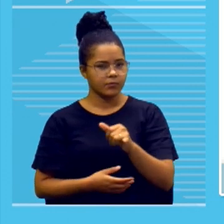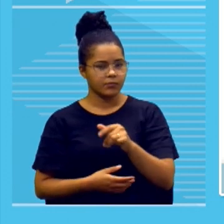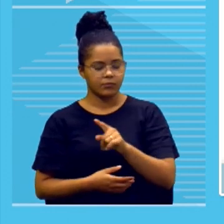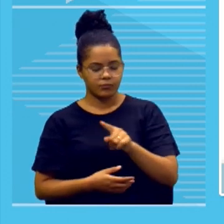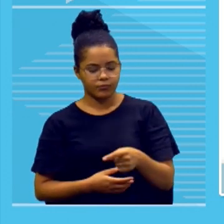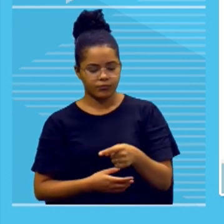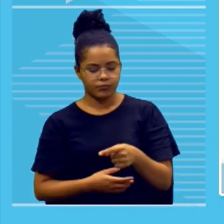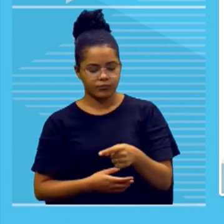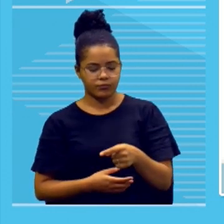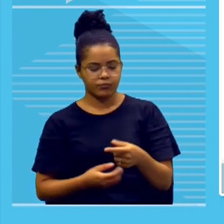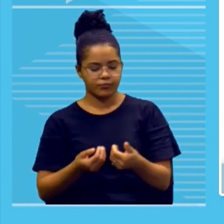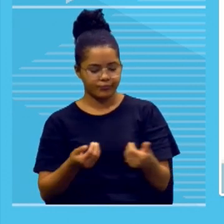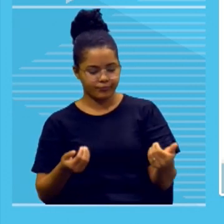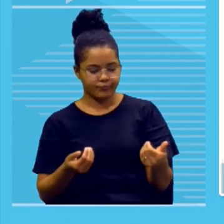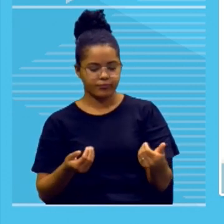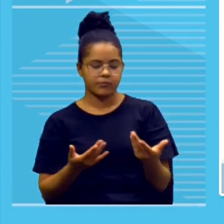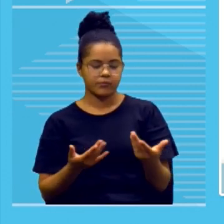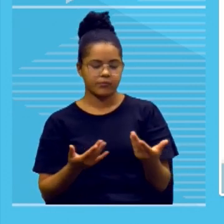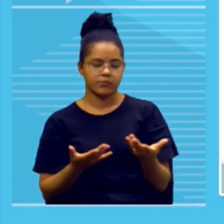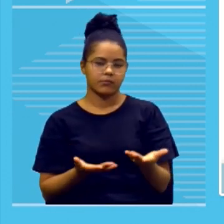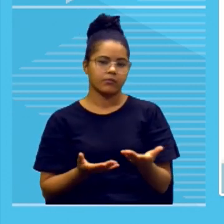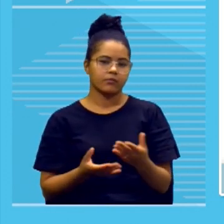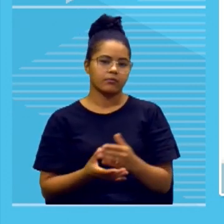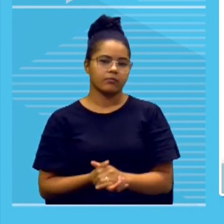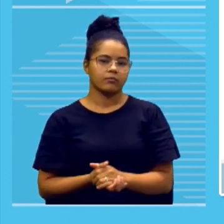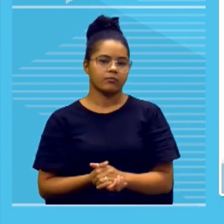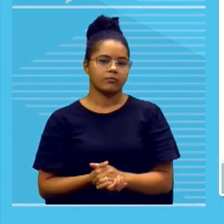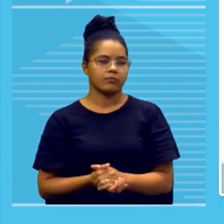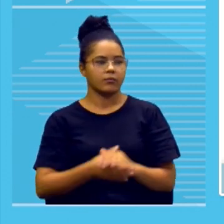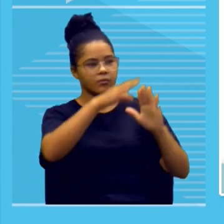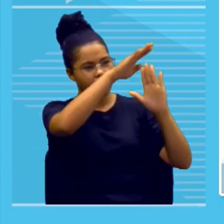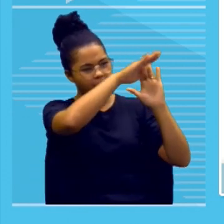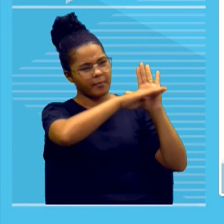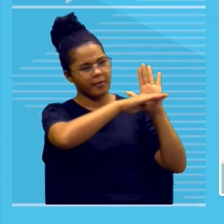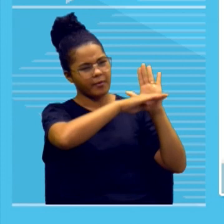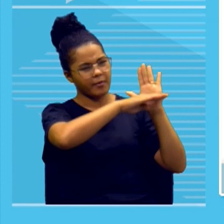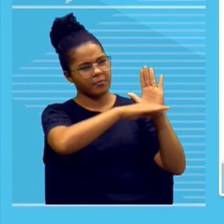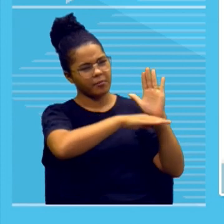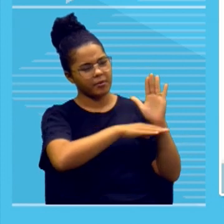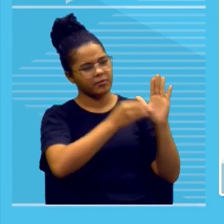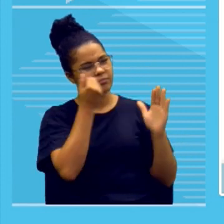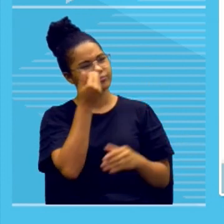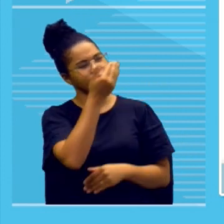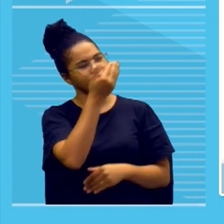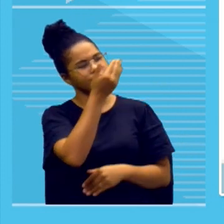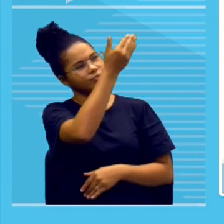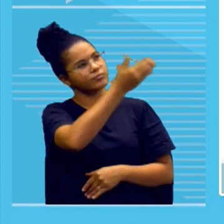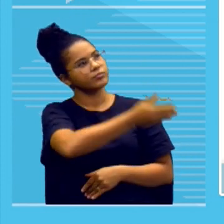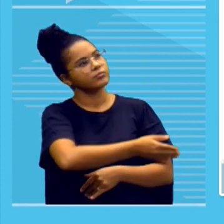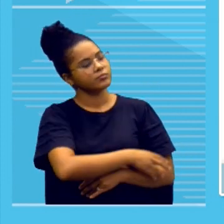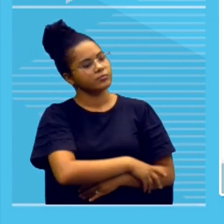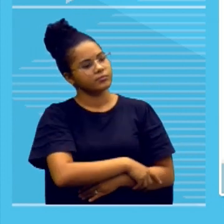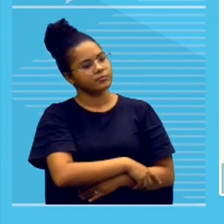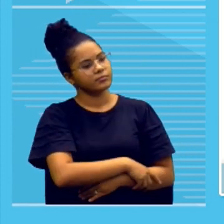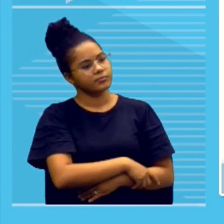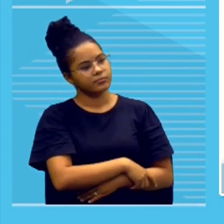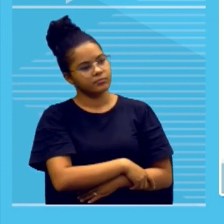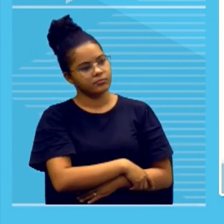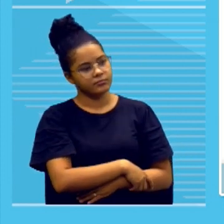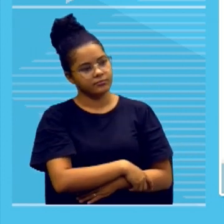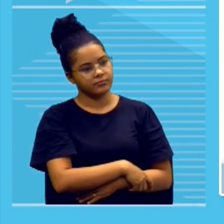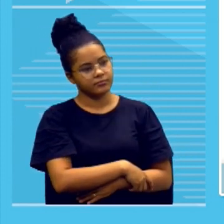separa o sujeito do verbo. O verbo dos complementos verbais, o nome do adjunto nominal, o nome